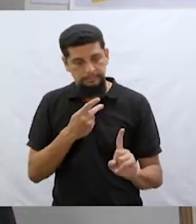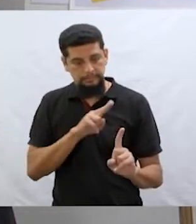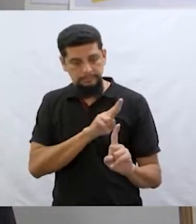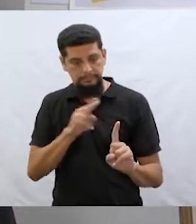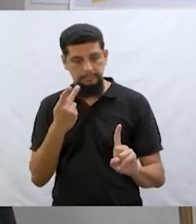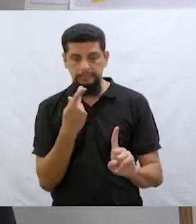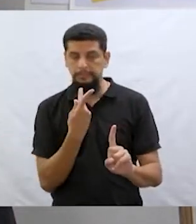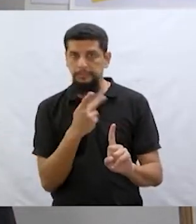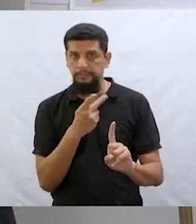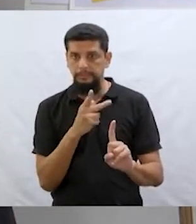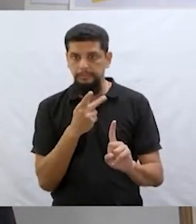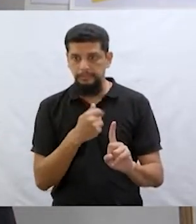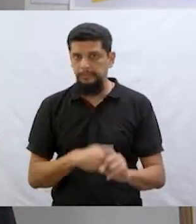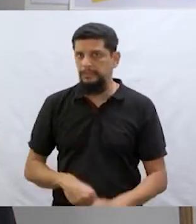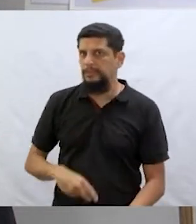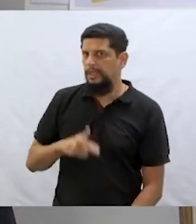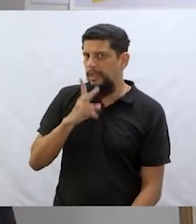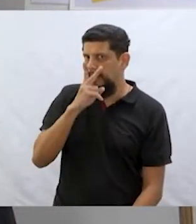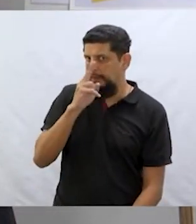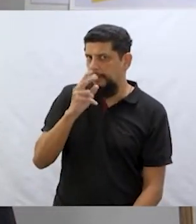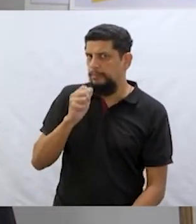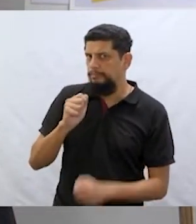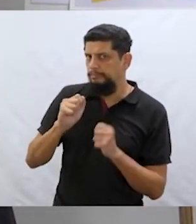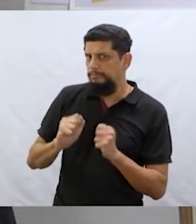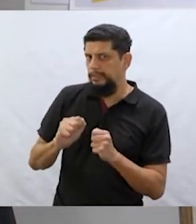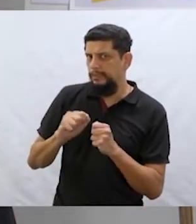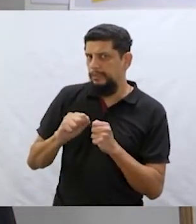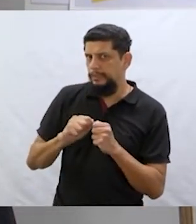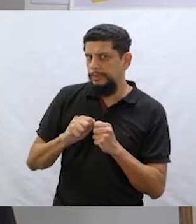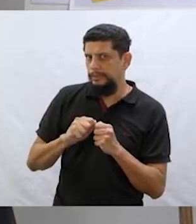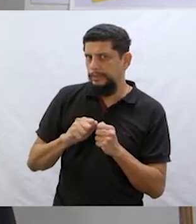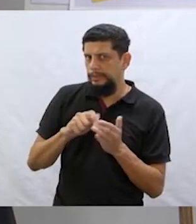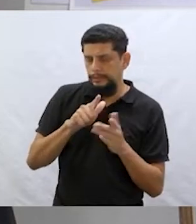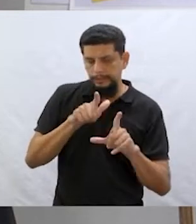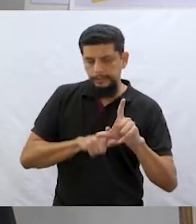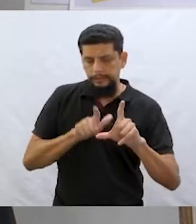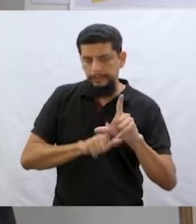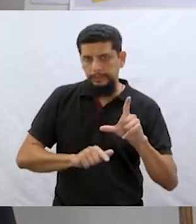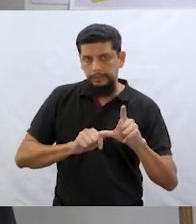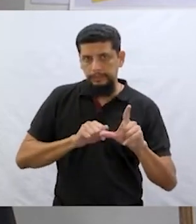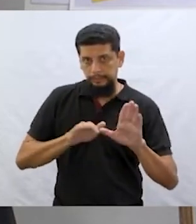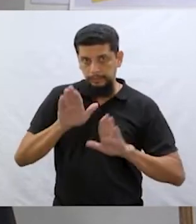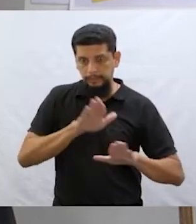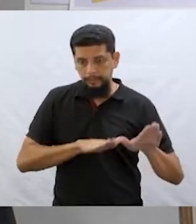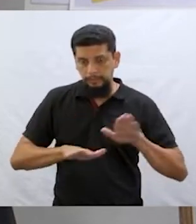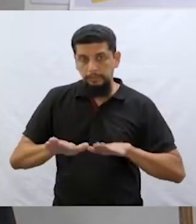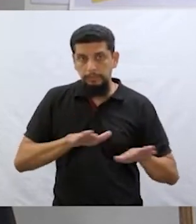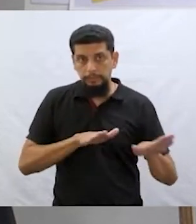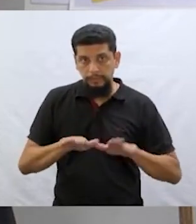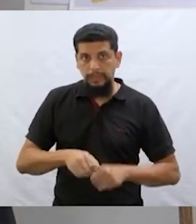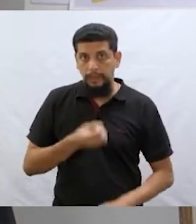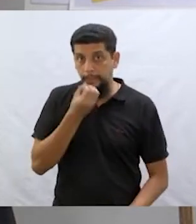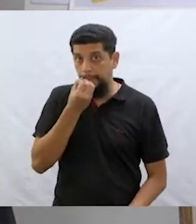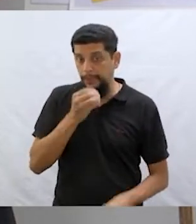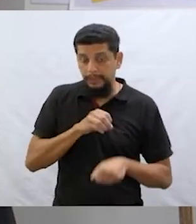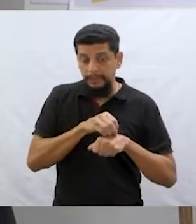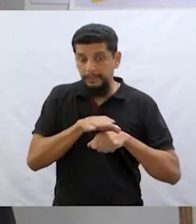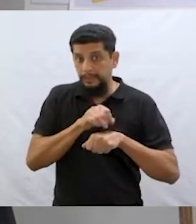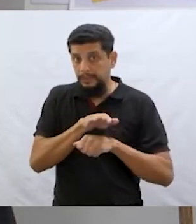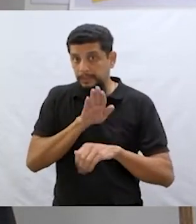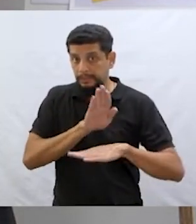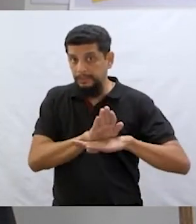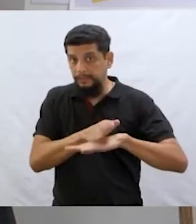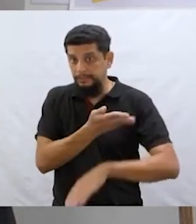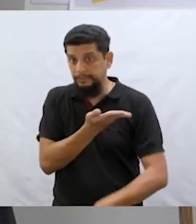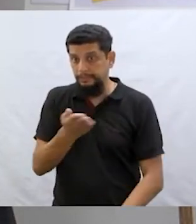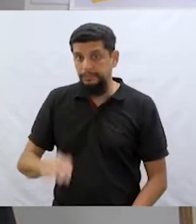usa para escrever o nome do Woody? Eu acho que nós podemos fazer essa letra no ar para eles terem uma dica. Ah, a gente vai dar uma boa dica para eles,